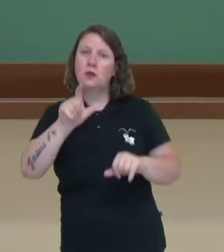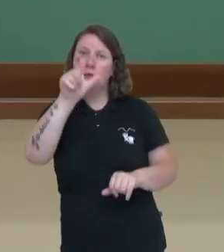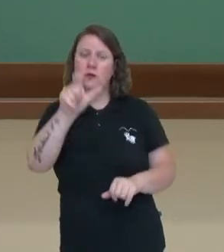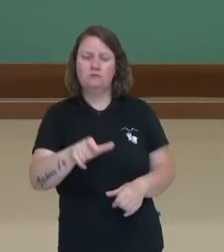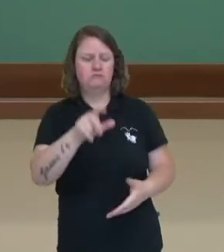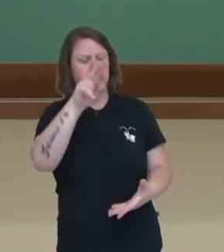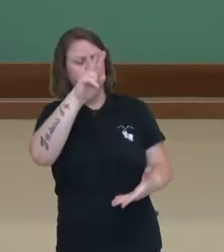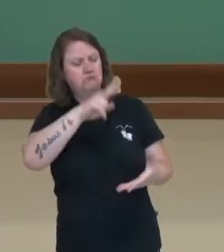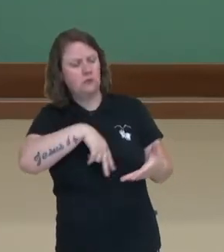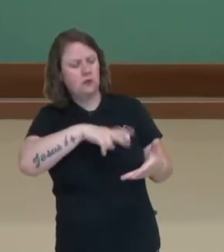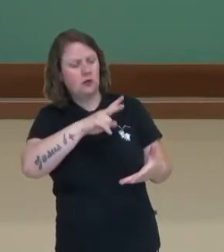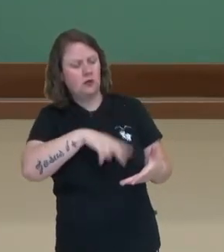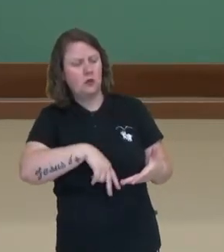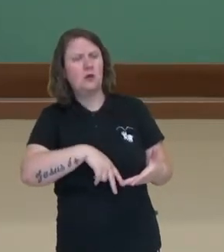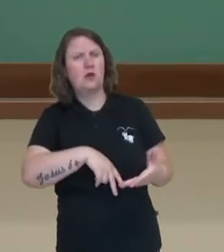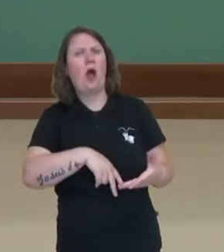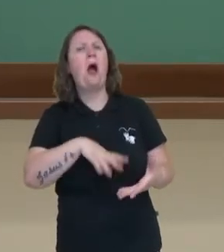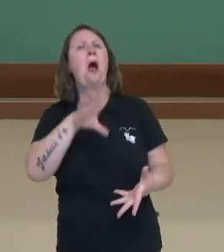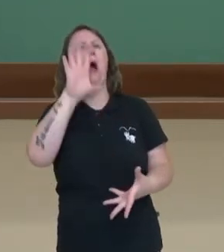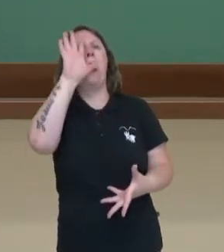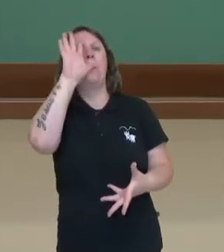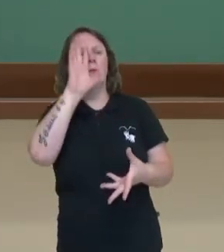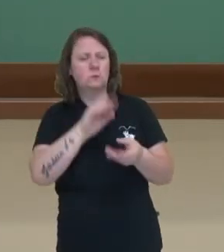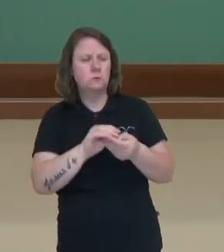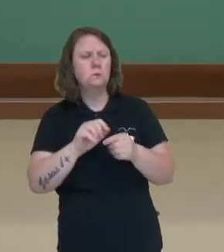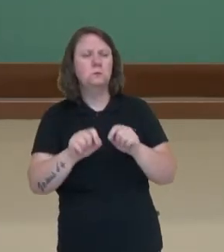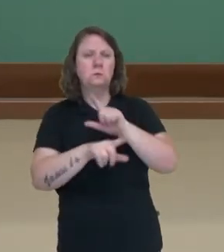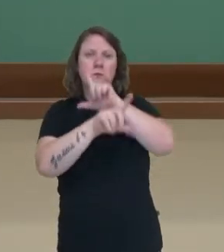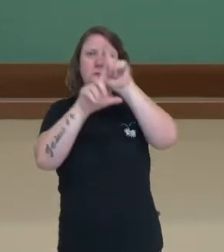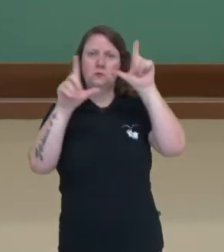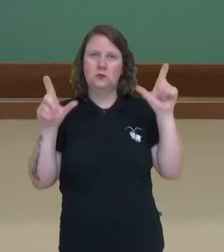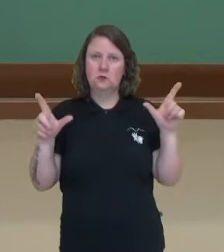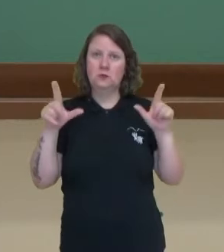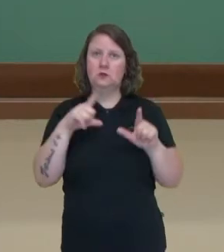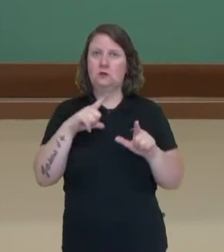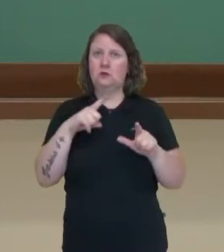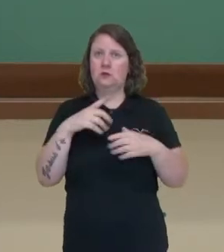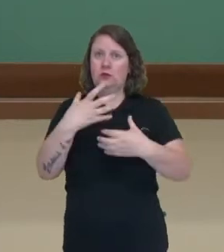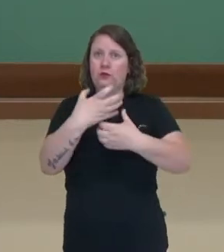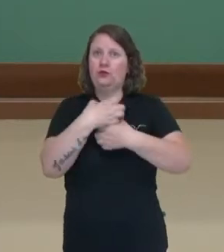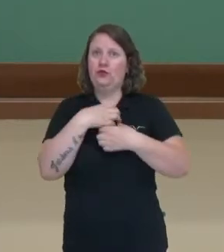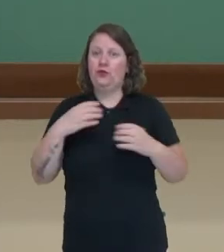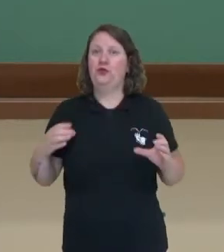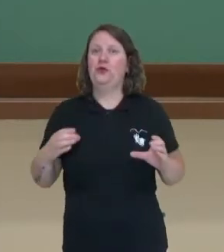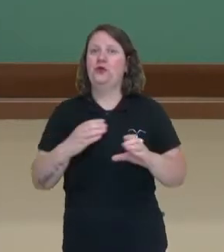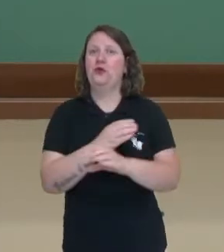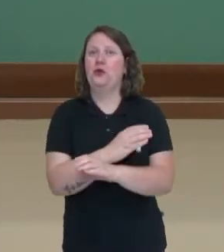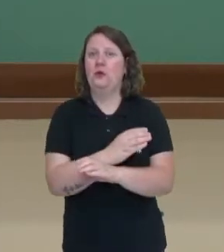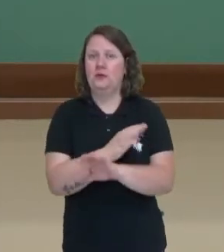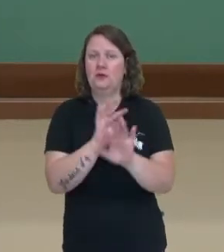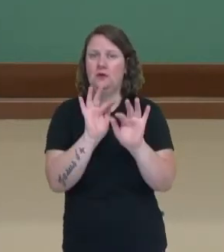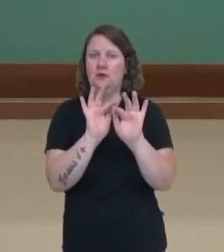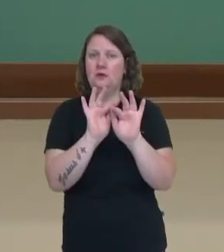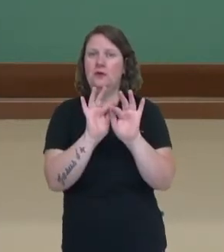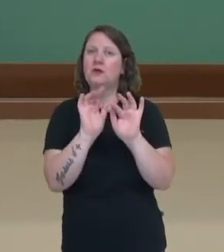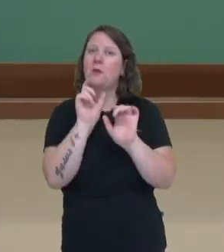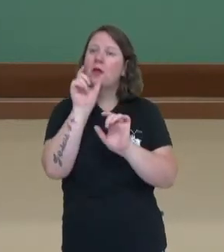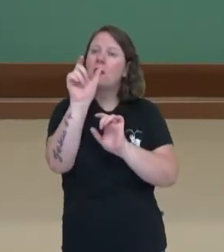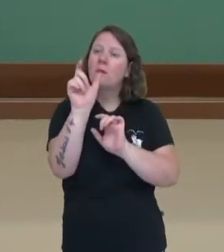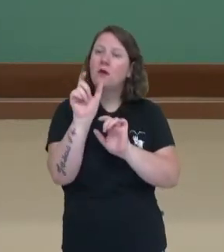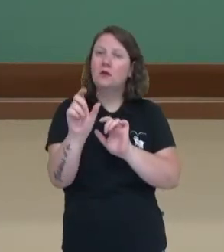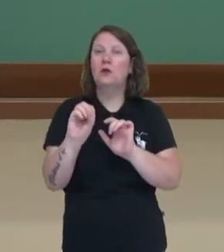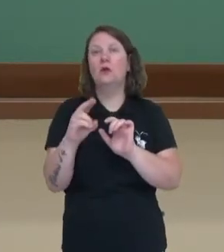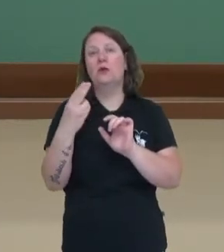seu leitor vai conseguir compreender algo. Então há um sentido completo nessa palavra ou nesse